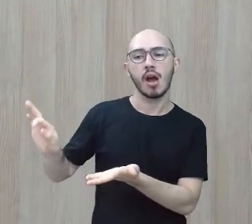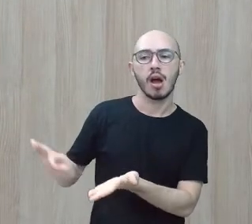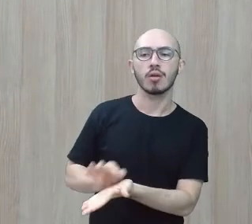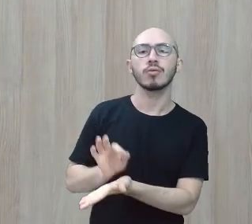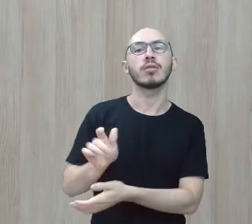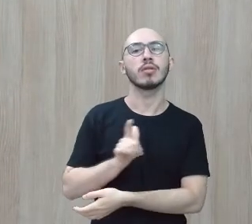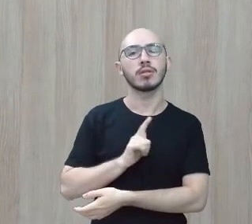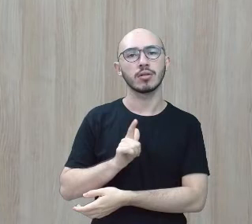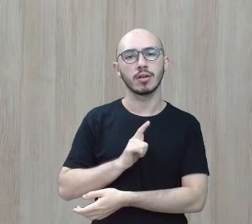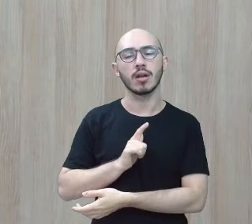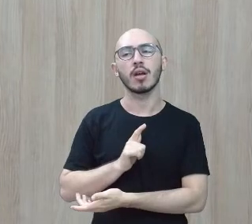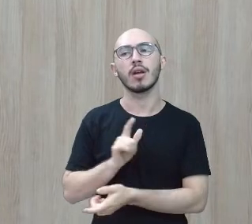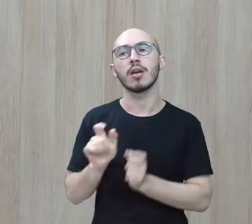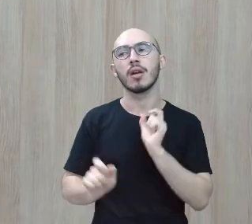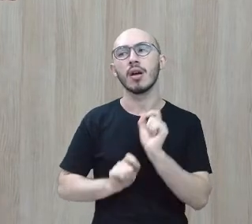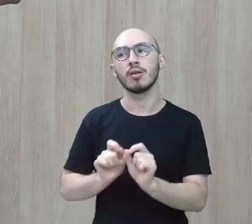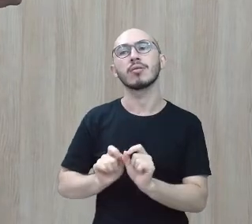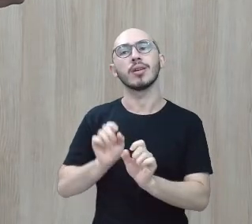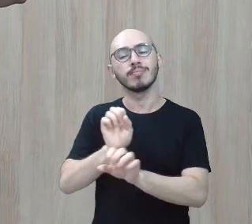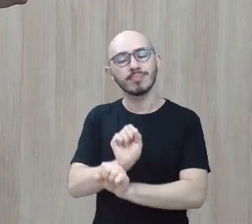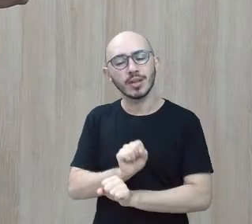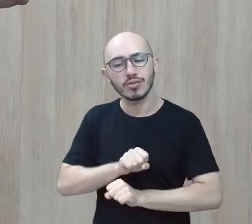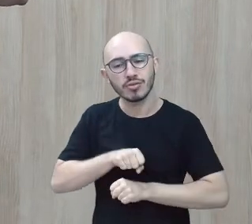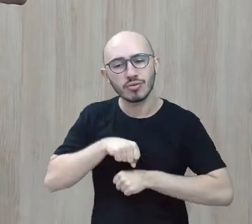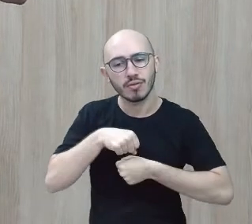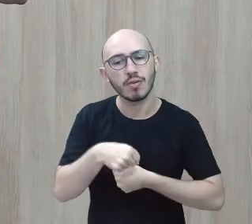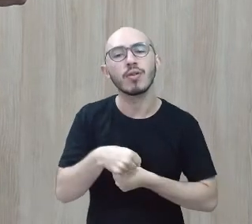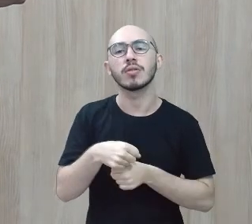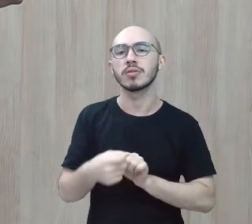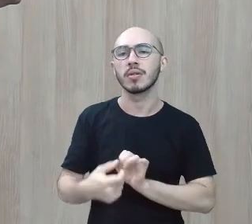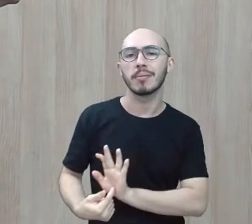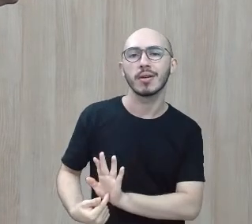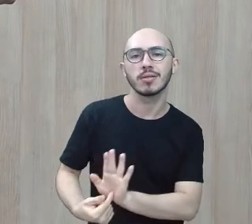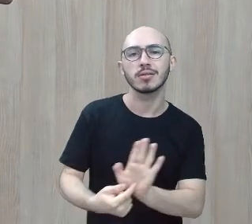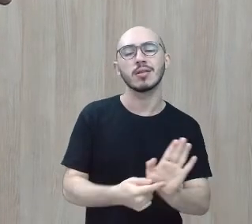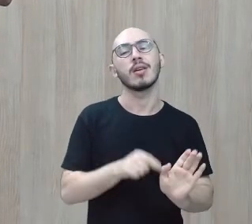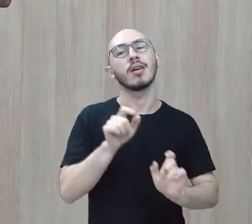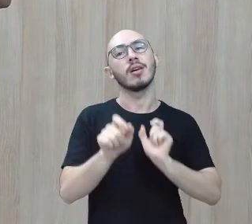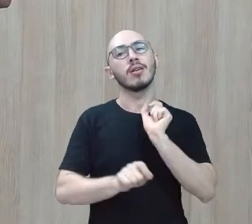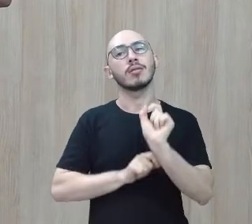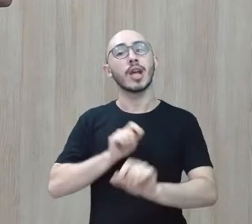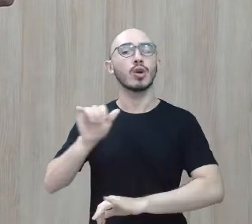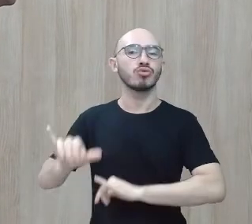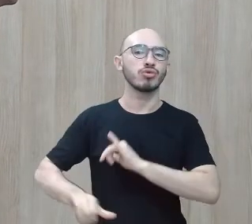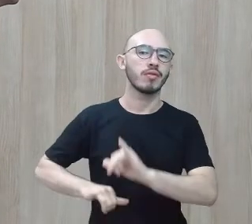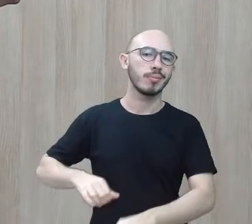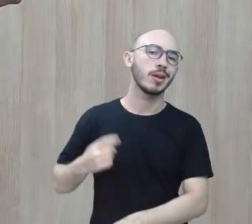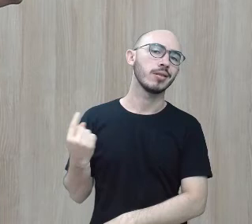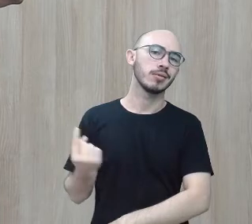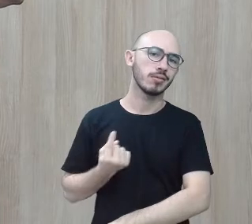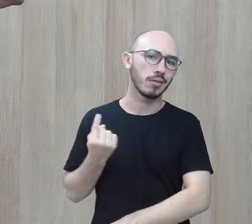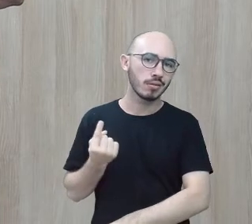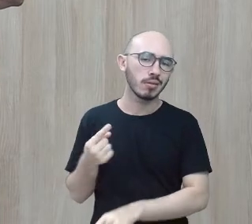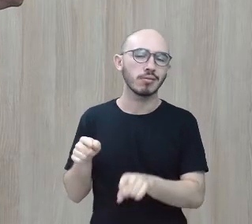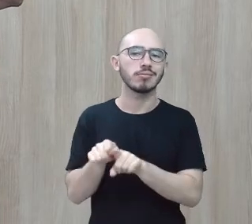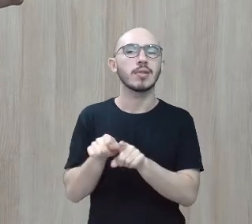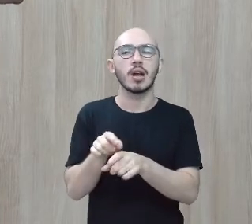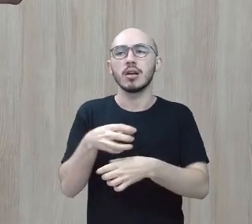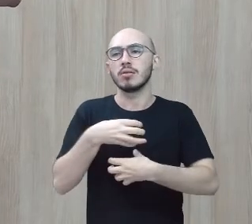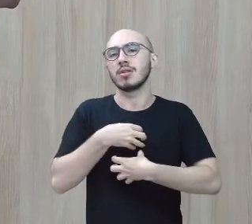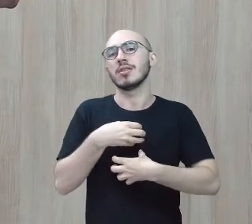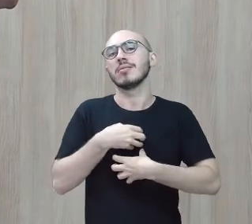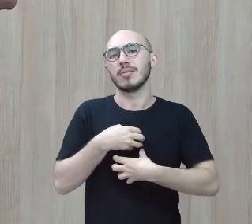autores se dedicam a expor, não é, a dor da solidão, não é, esse sentimento